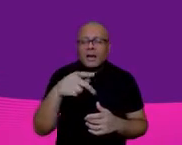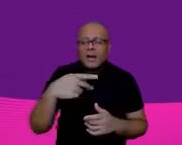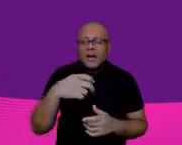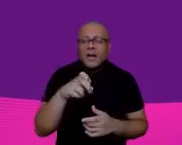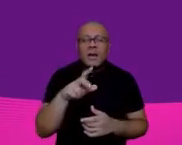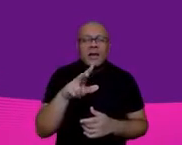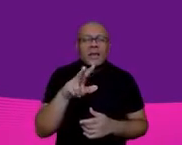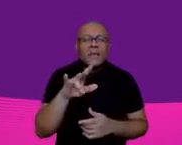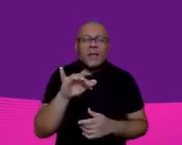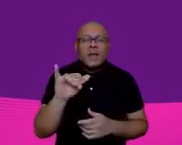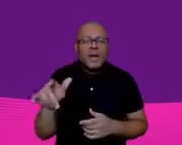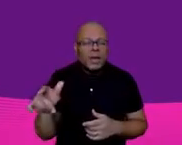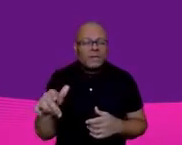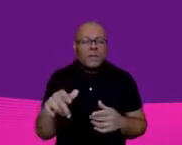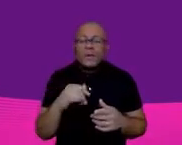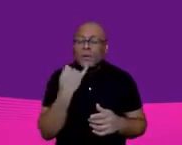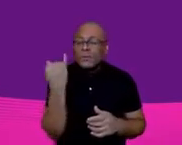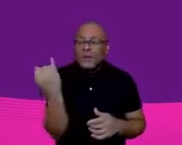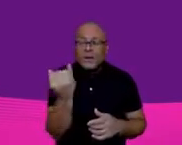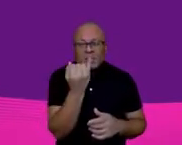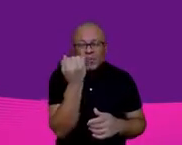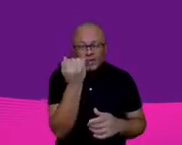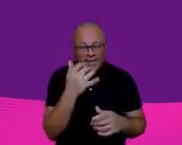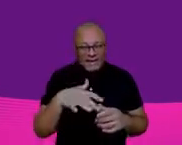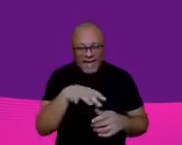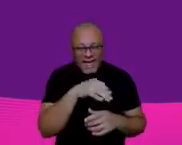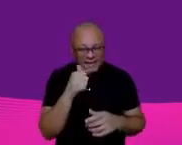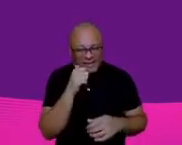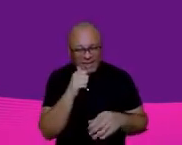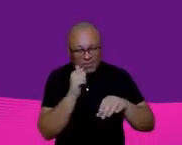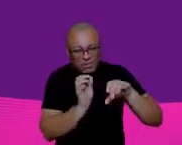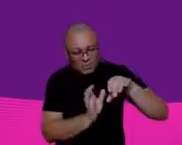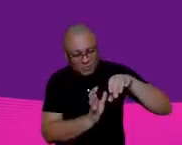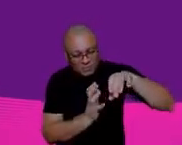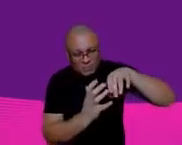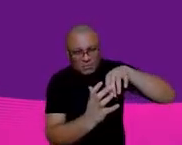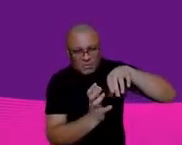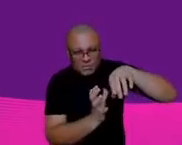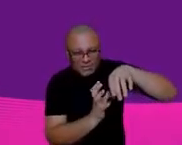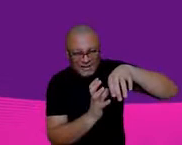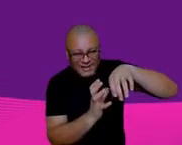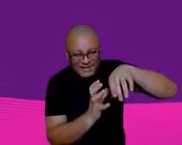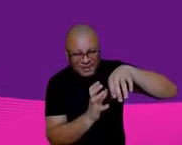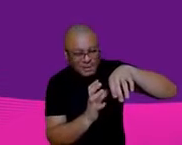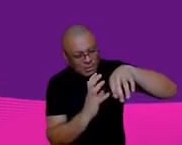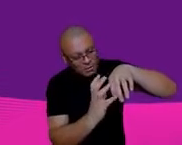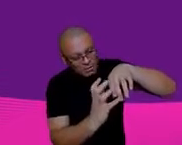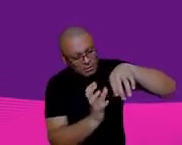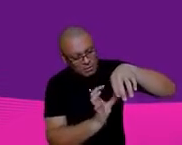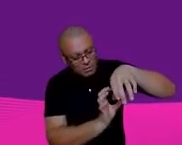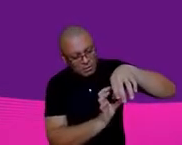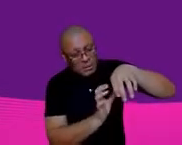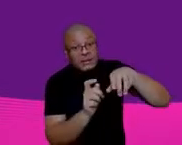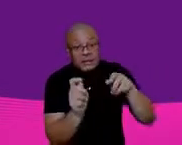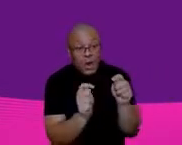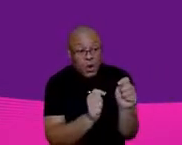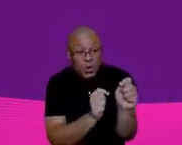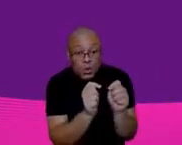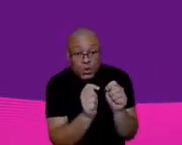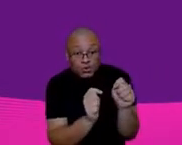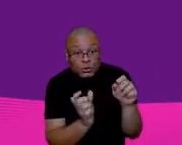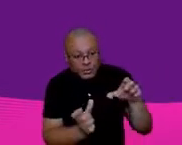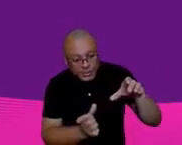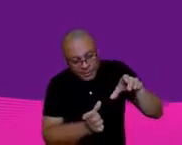importante é que nós conseguimos fazer um controle e um ajuste para a colocação do